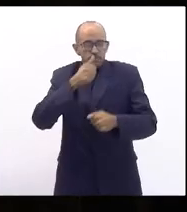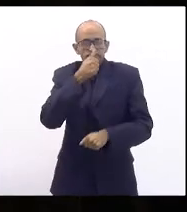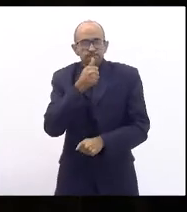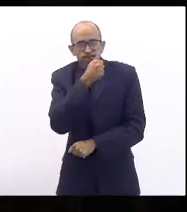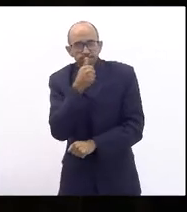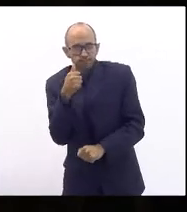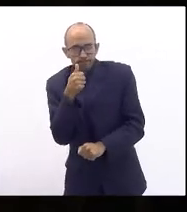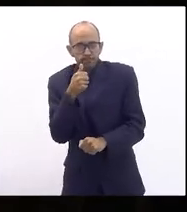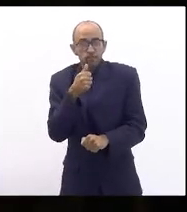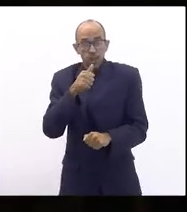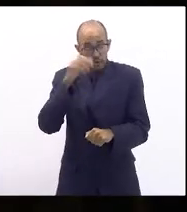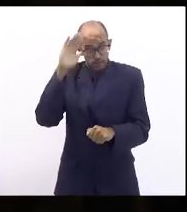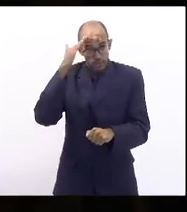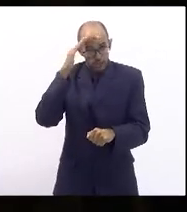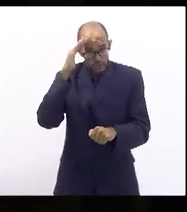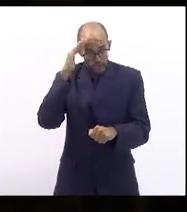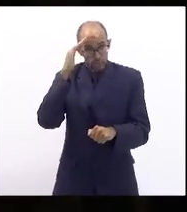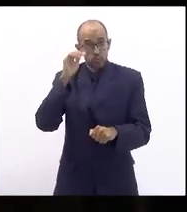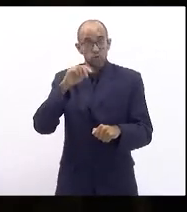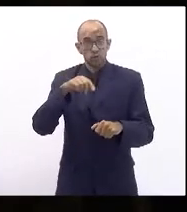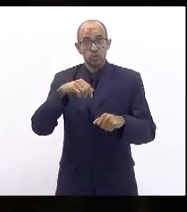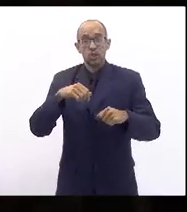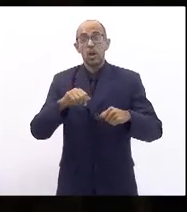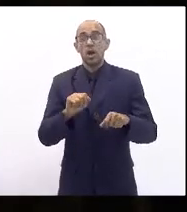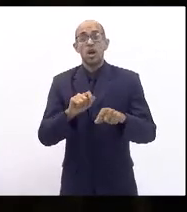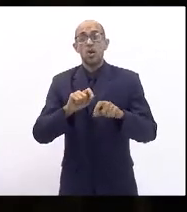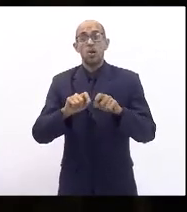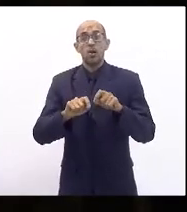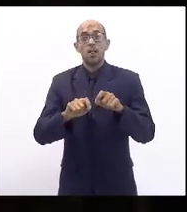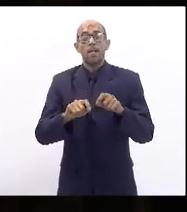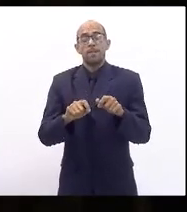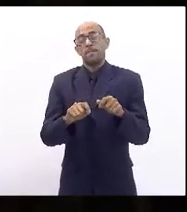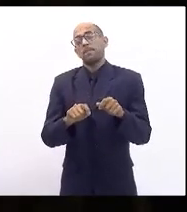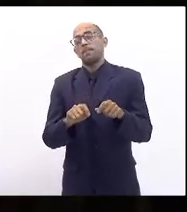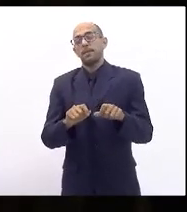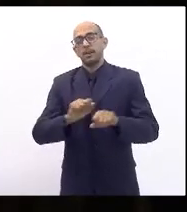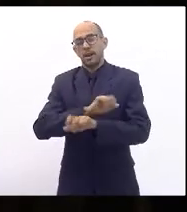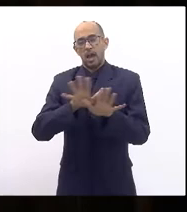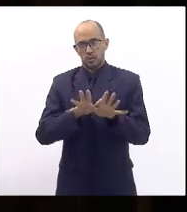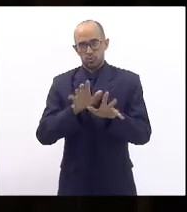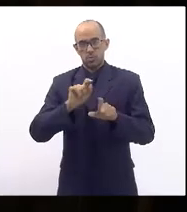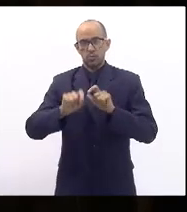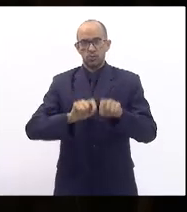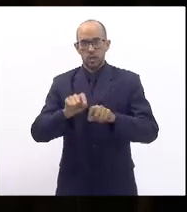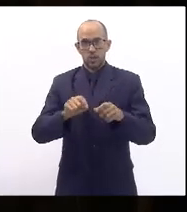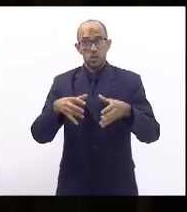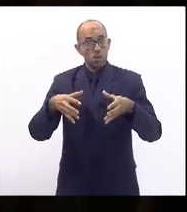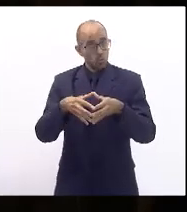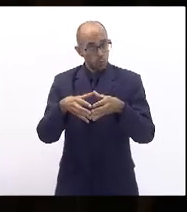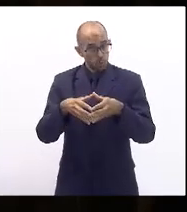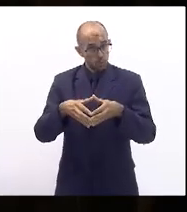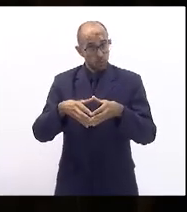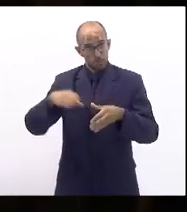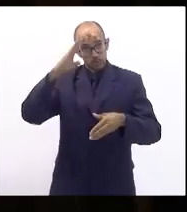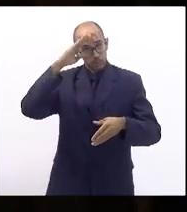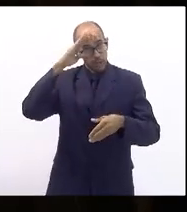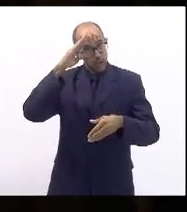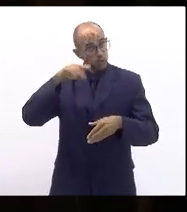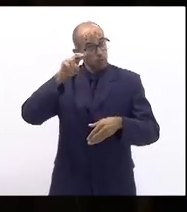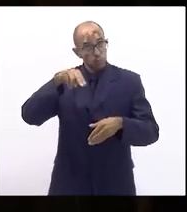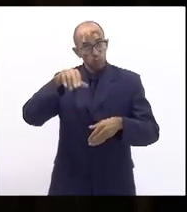compreendemos e valorizamos a nobreza de nossa vida castrense o exército não para enfrentamos com